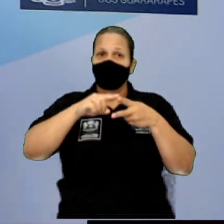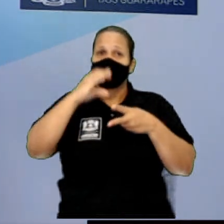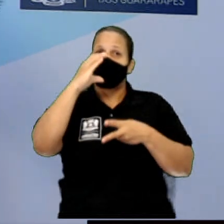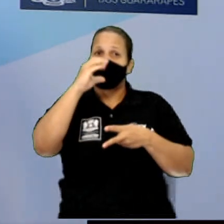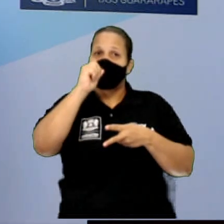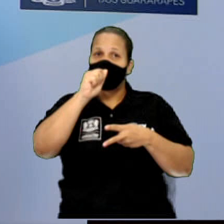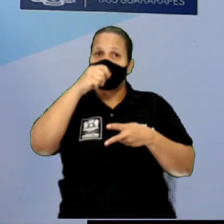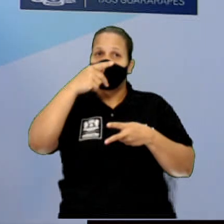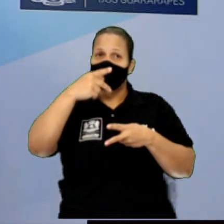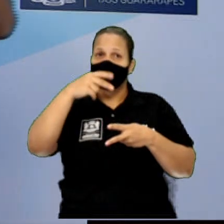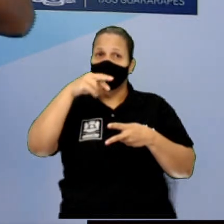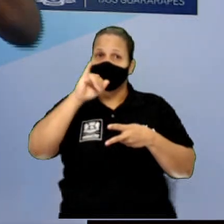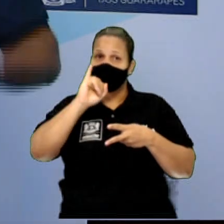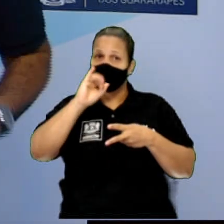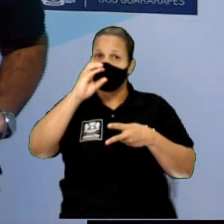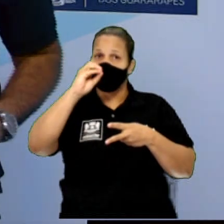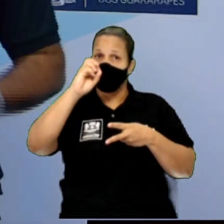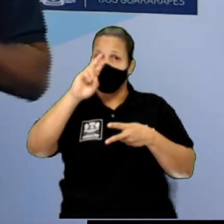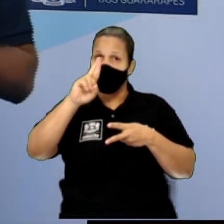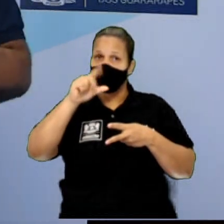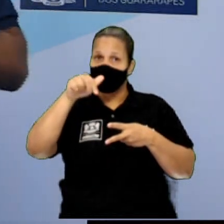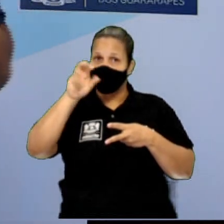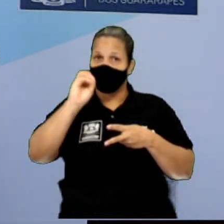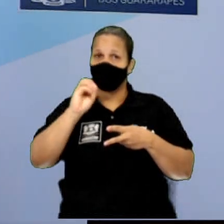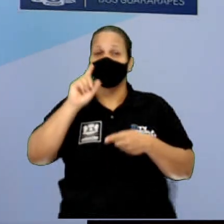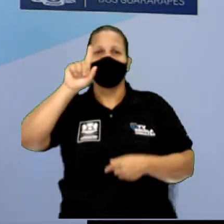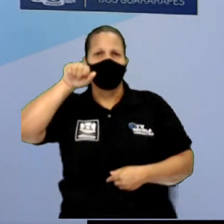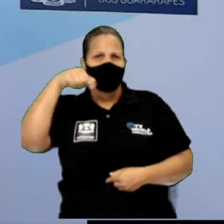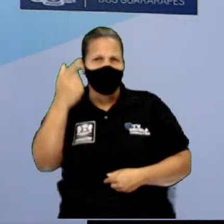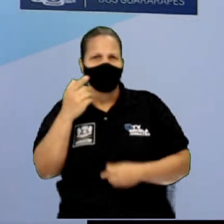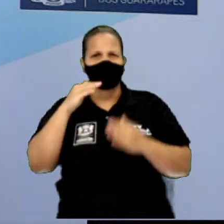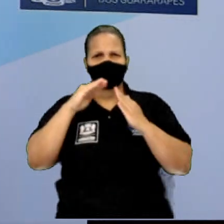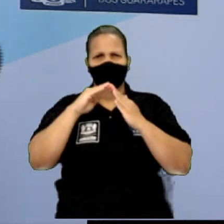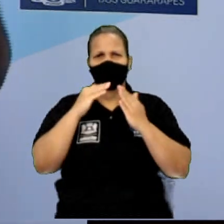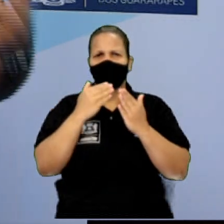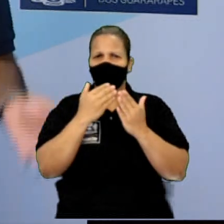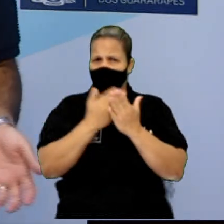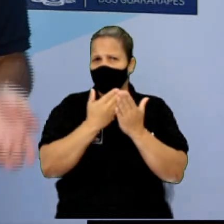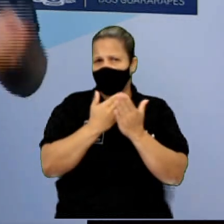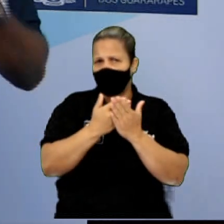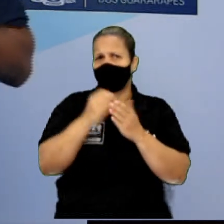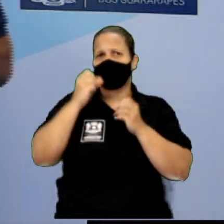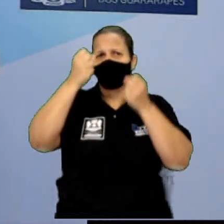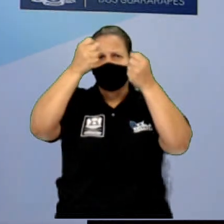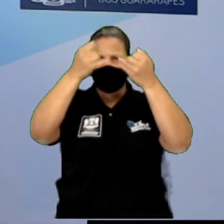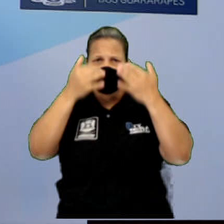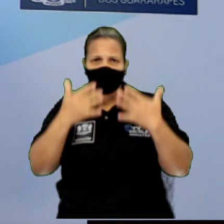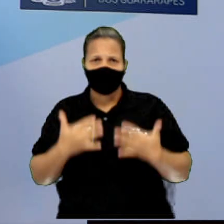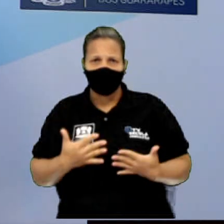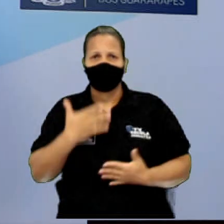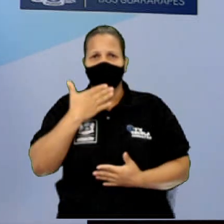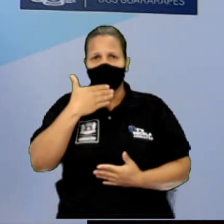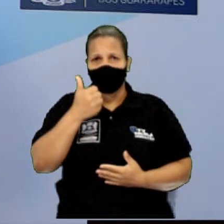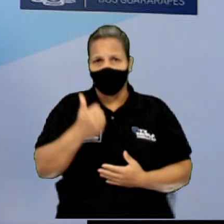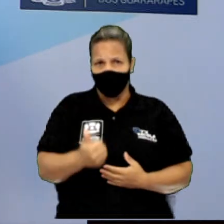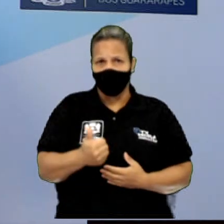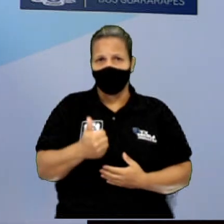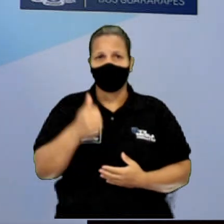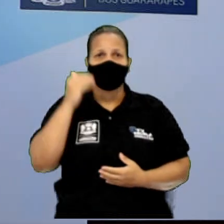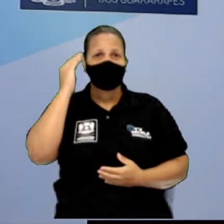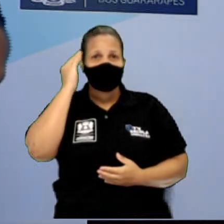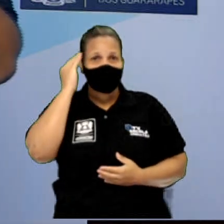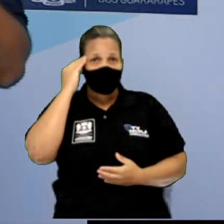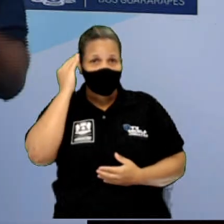em uma outra aula, tá bom? Então essas são as linhas principais da latitude. Latitude, que é a distância medida em graus de